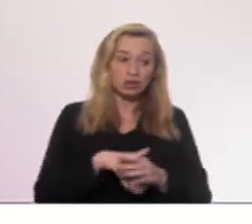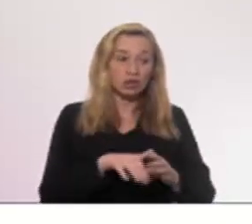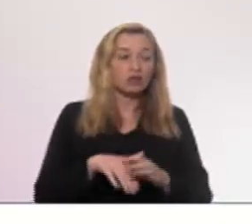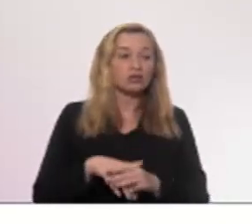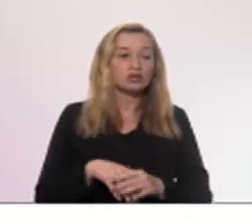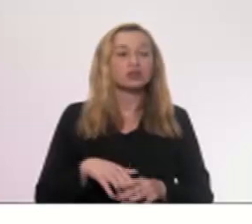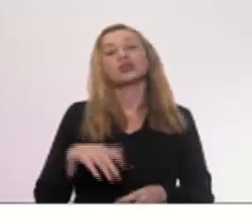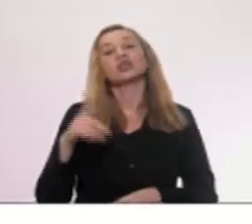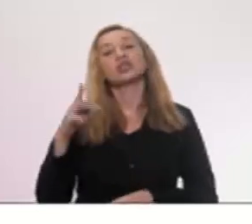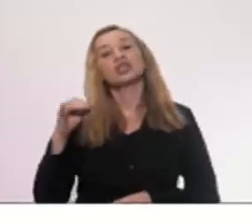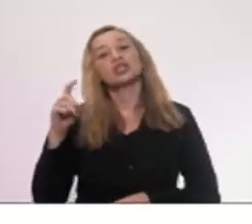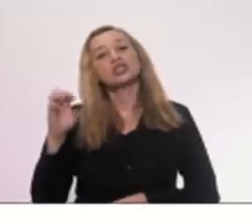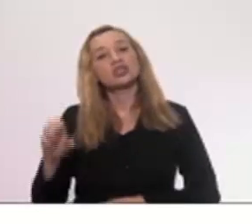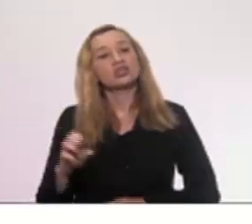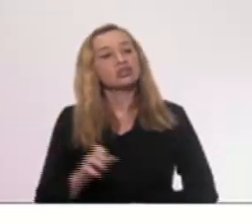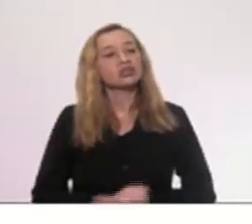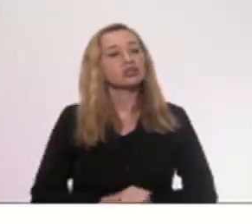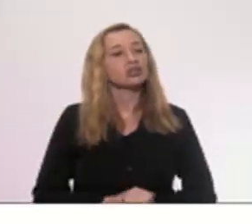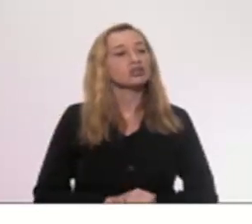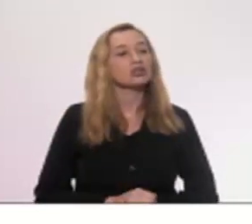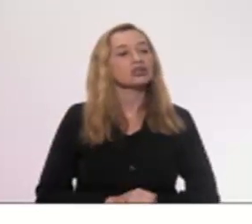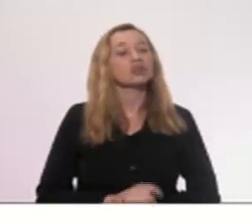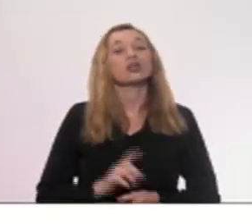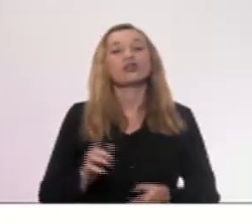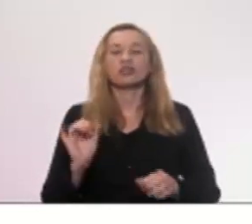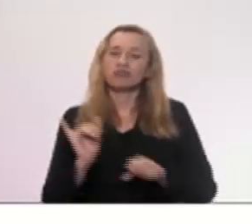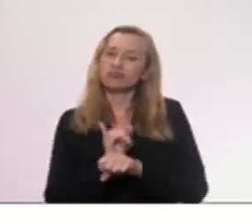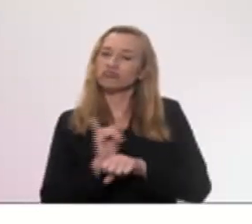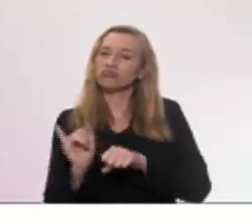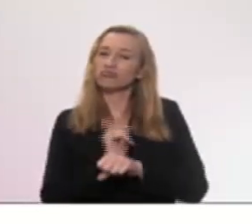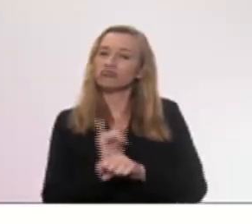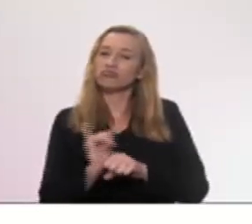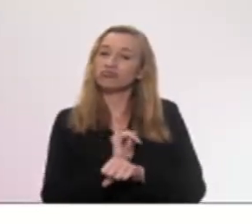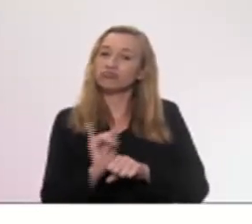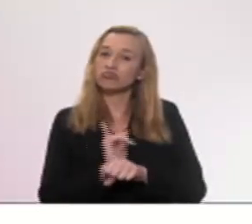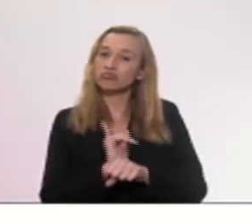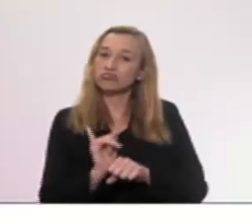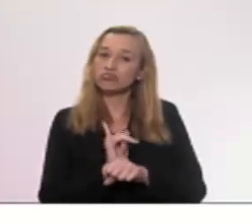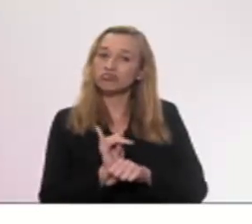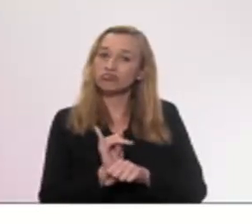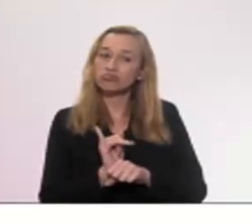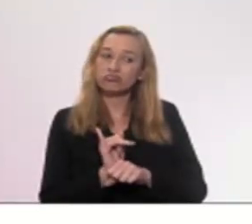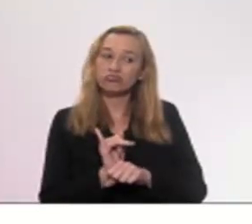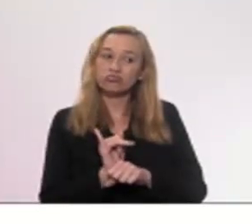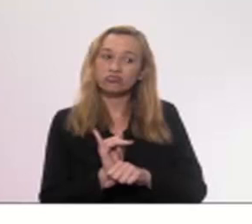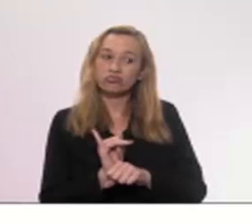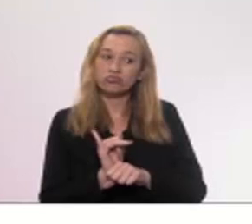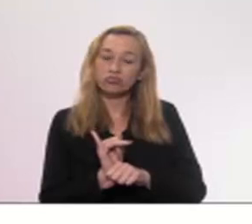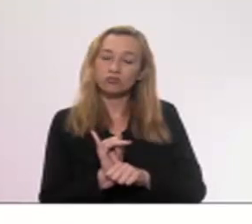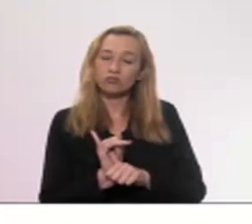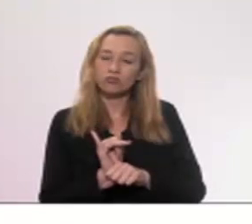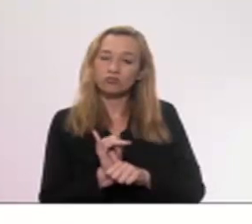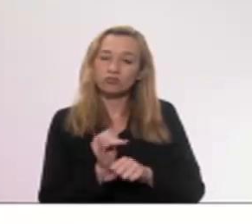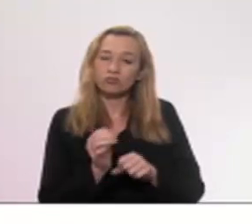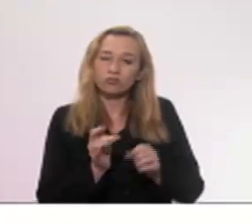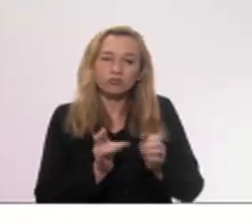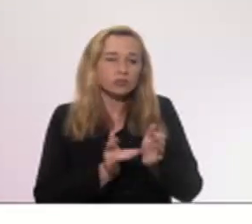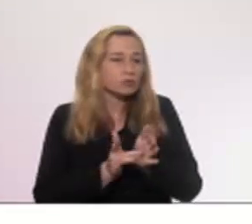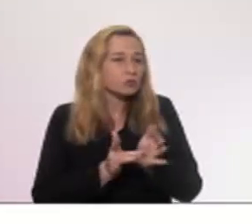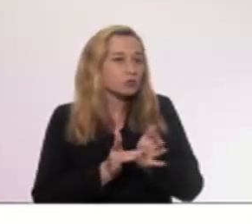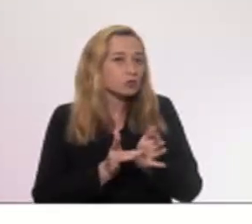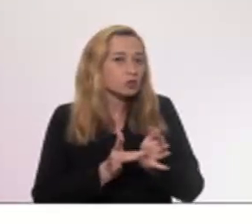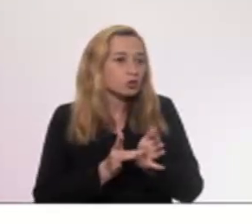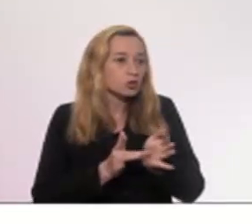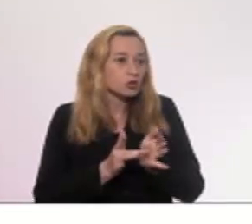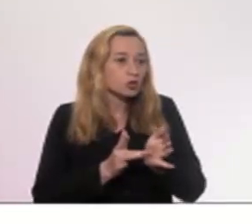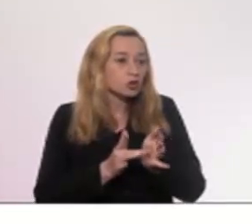Grande Dourados, fez uma articulação subterrânea, cínica, com o reitor da Unirio,